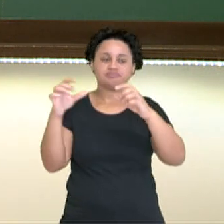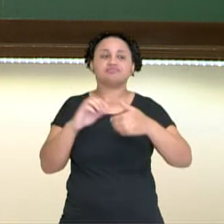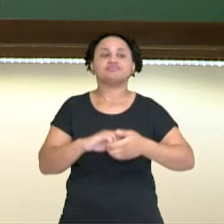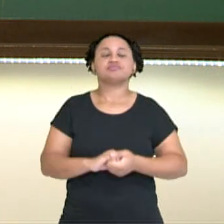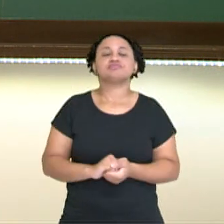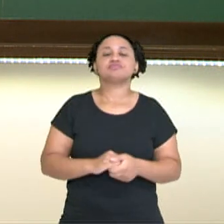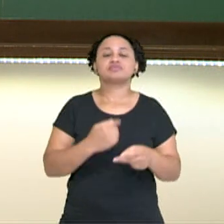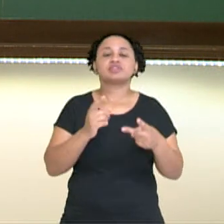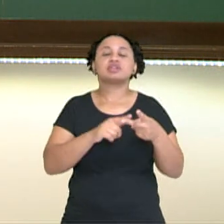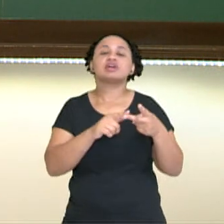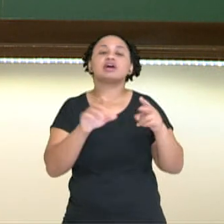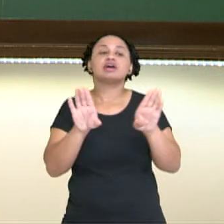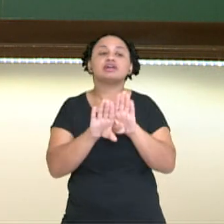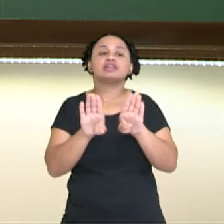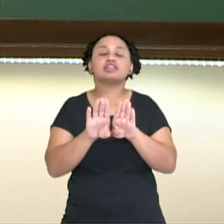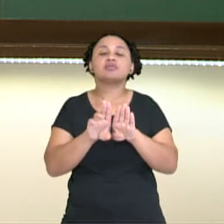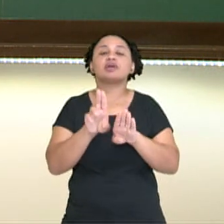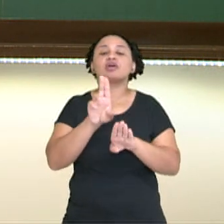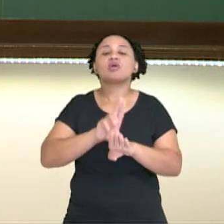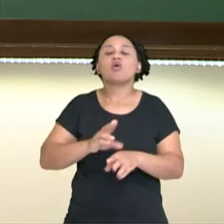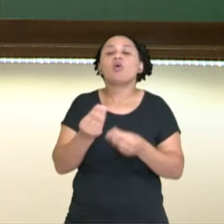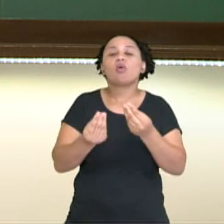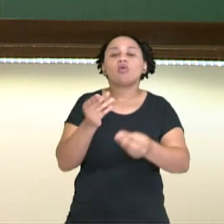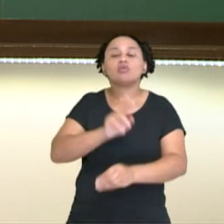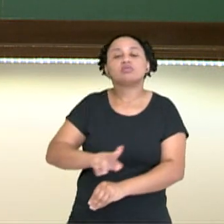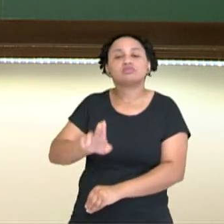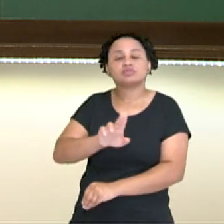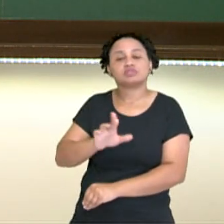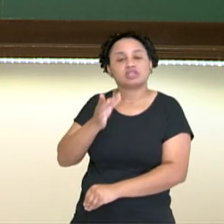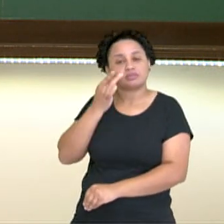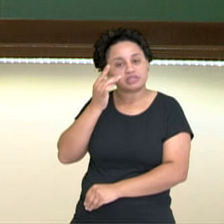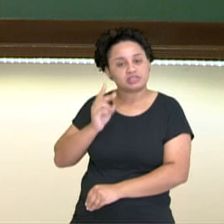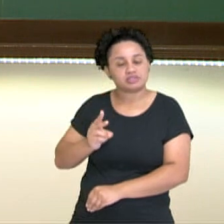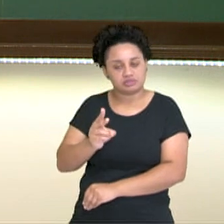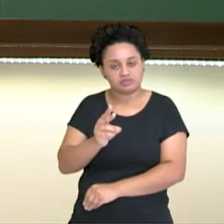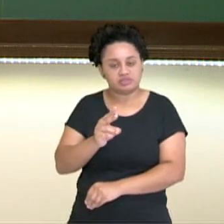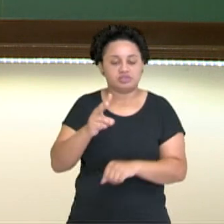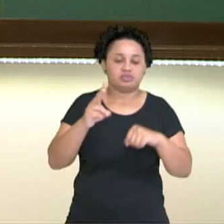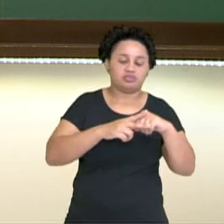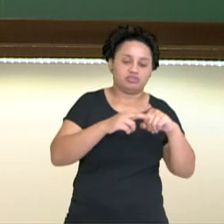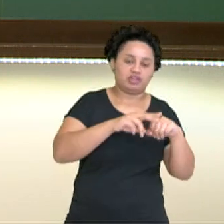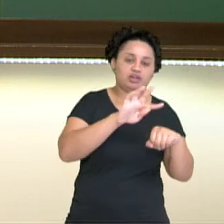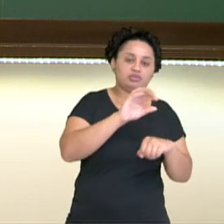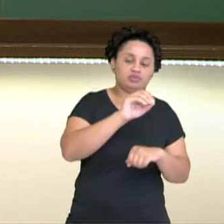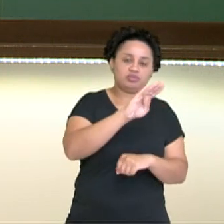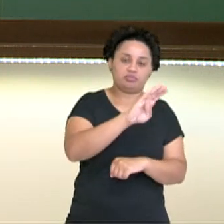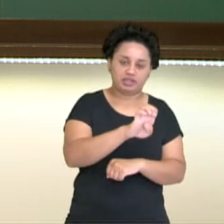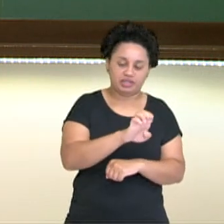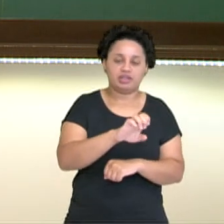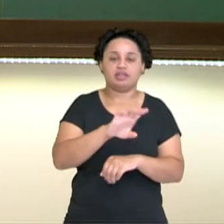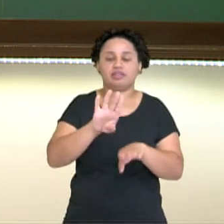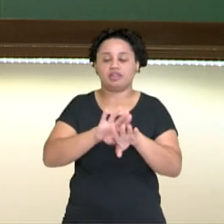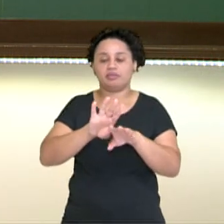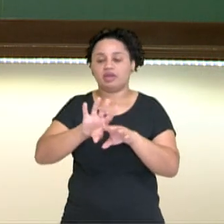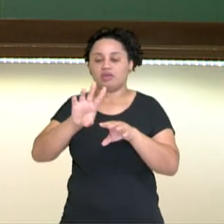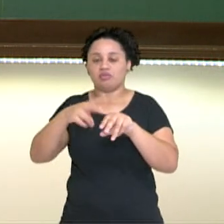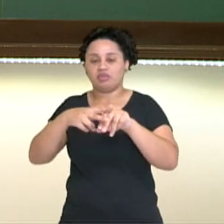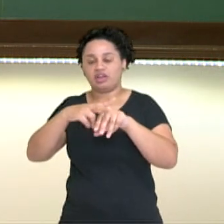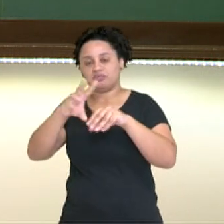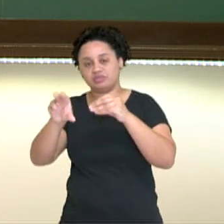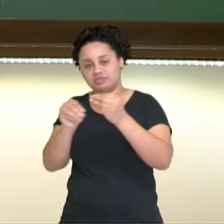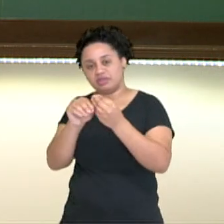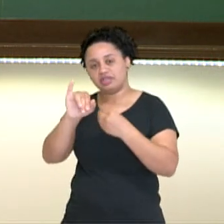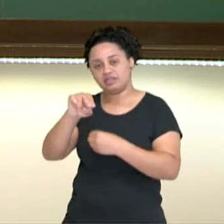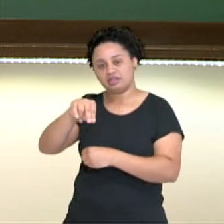E falamos também sobre o uso do presente contínuo, verbo to be mais o ing. Usamos o presente contínuo